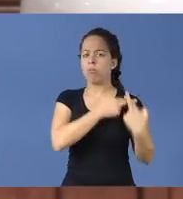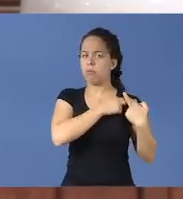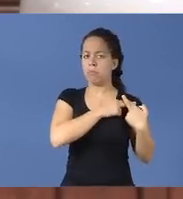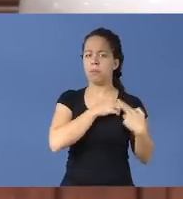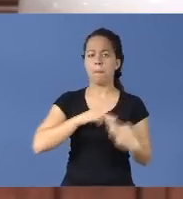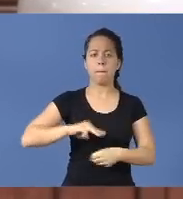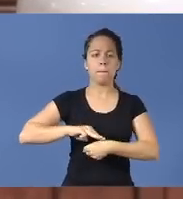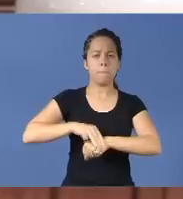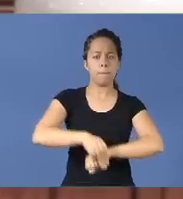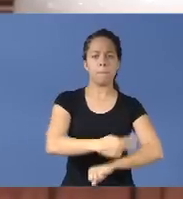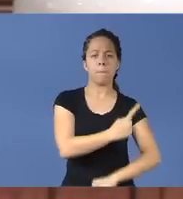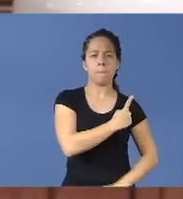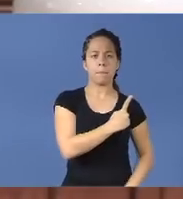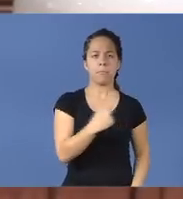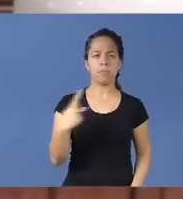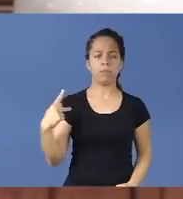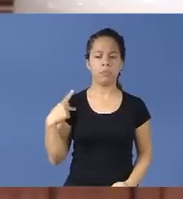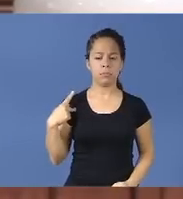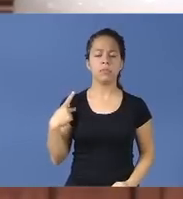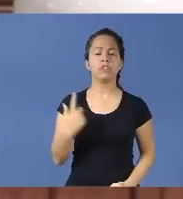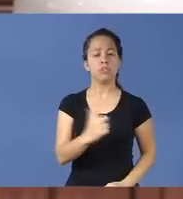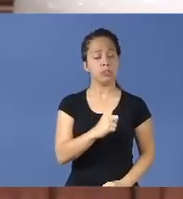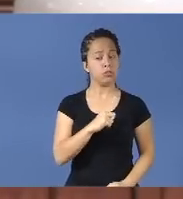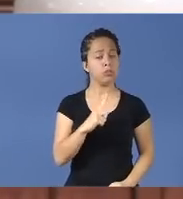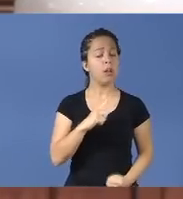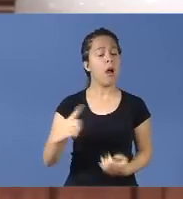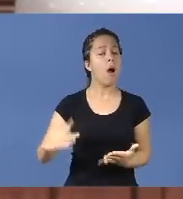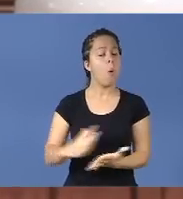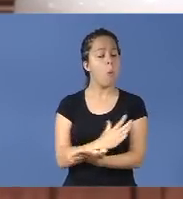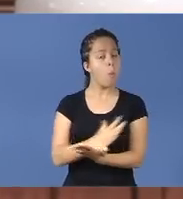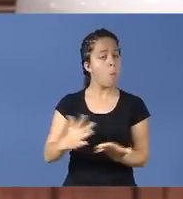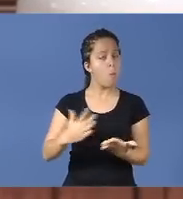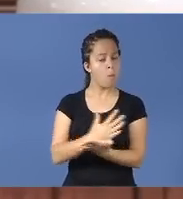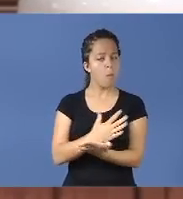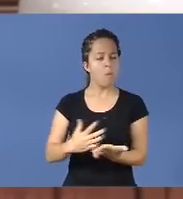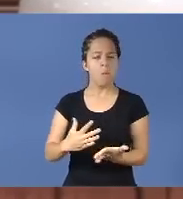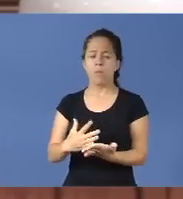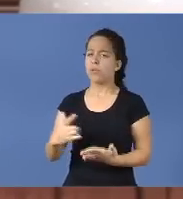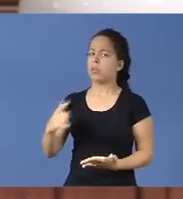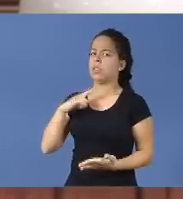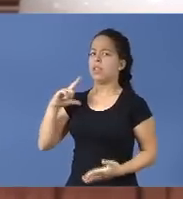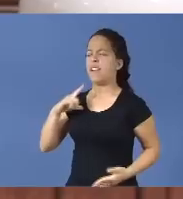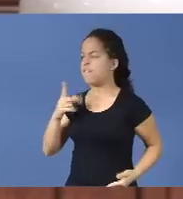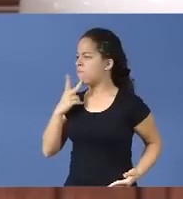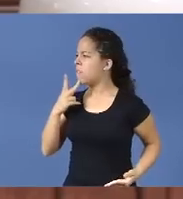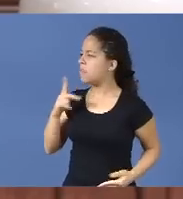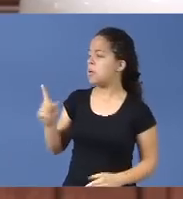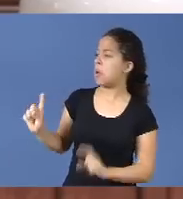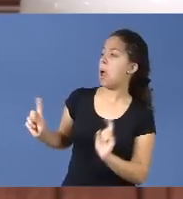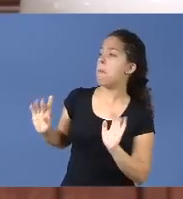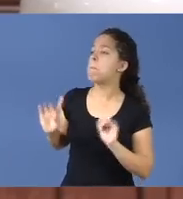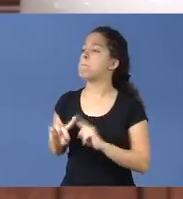isso. Alguns se levantam e falam, e dão um monte de explicação. Meus irmãos, vamos parar com isso.